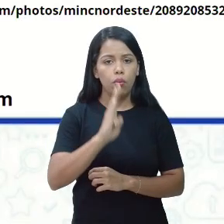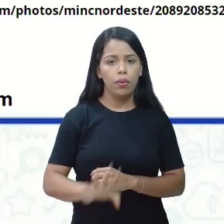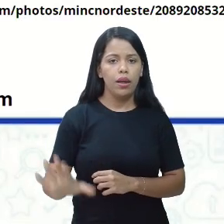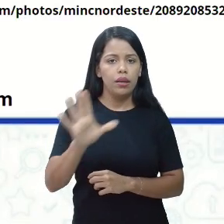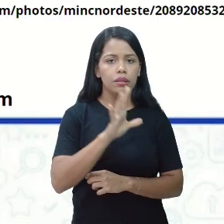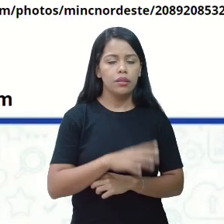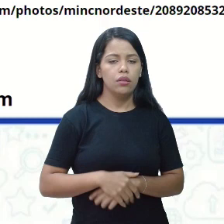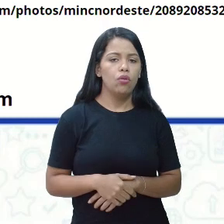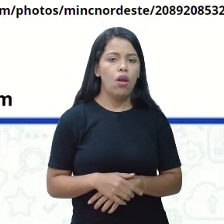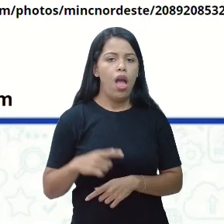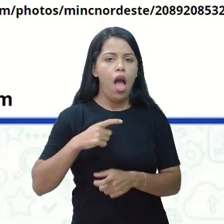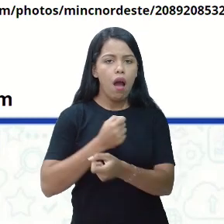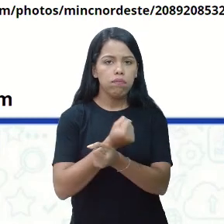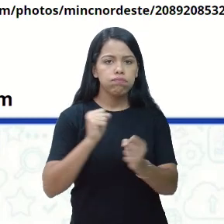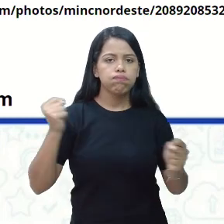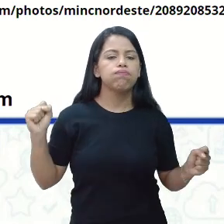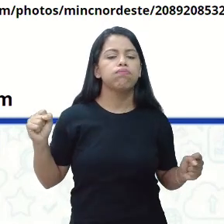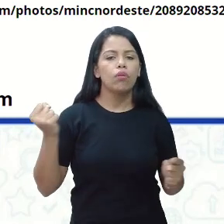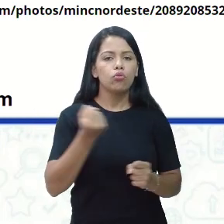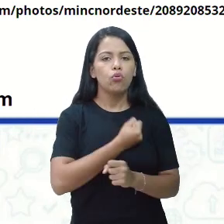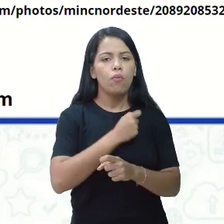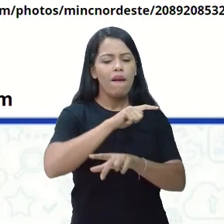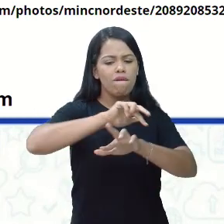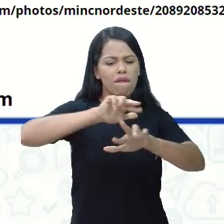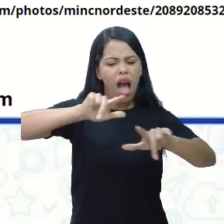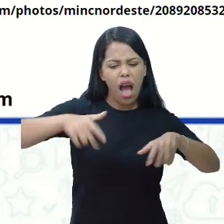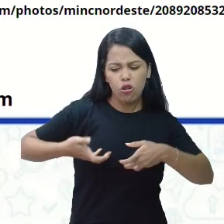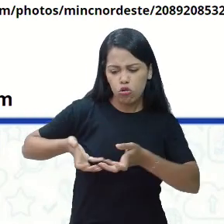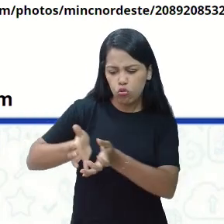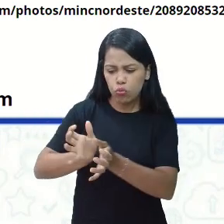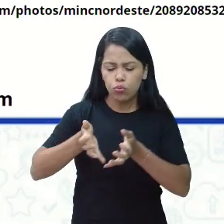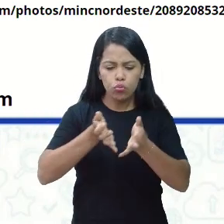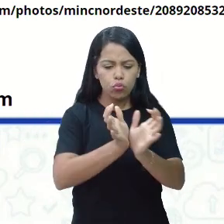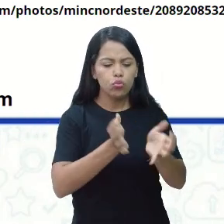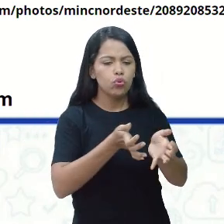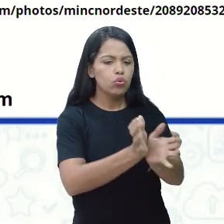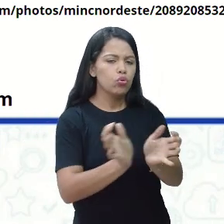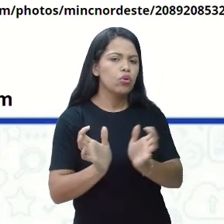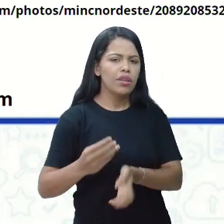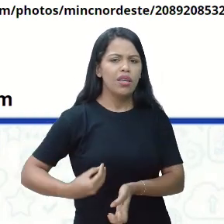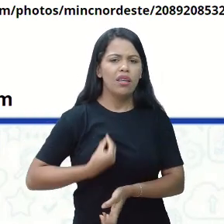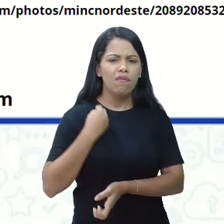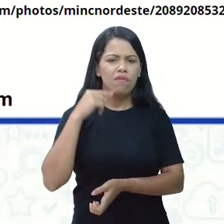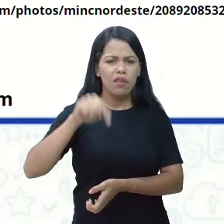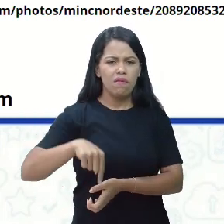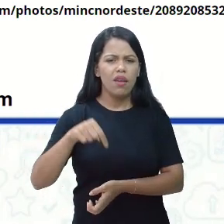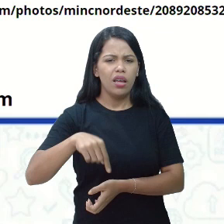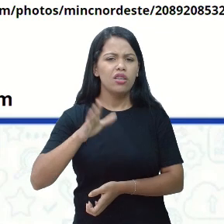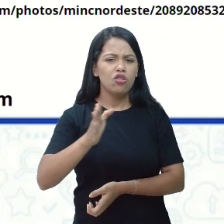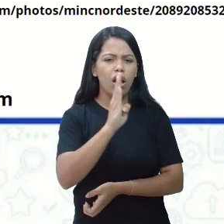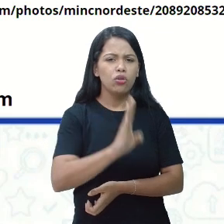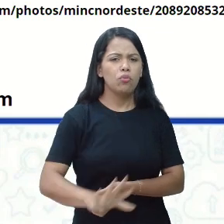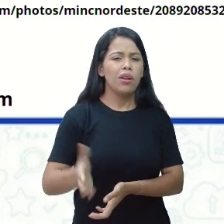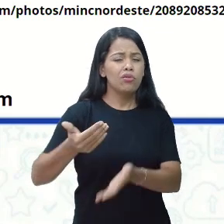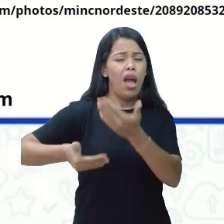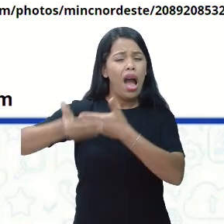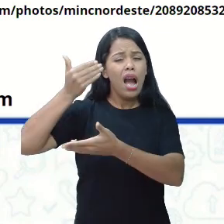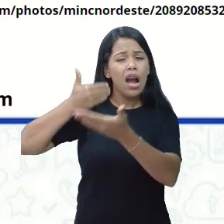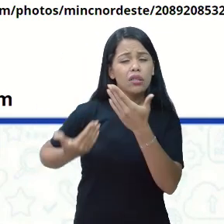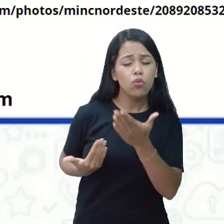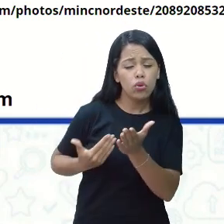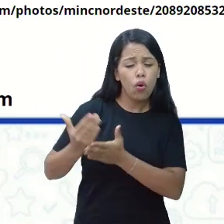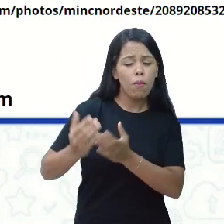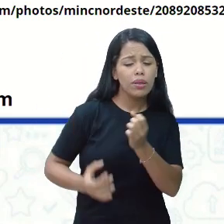um grande número de diferentes grupos étnicos que habitam o país desde milênios antes do início da